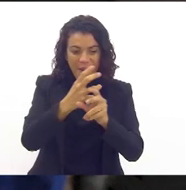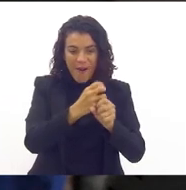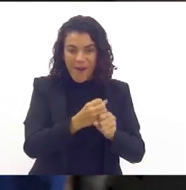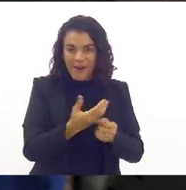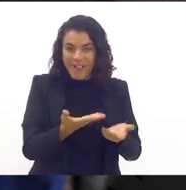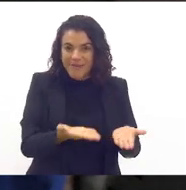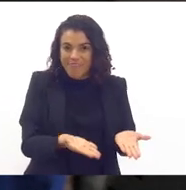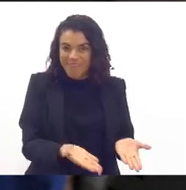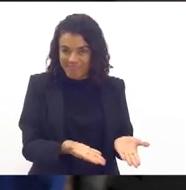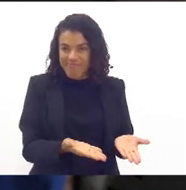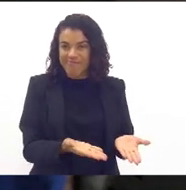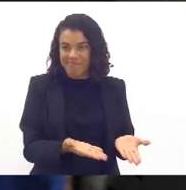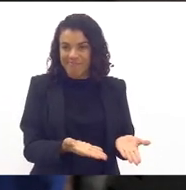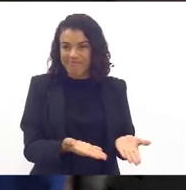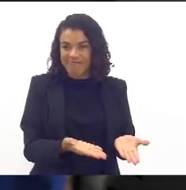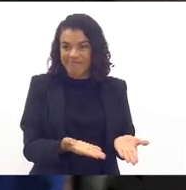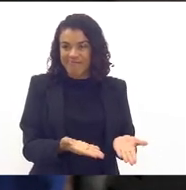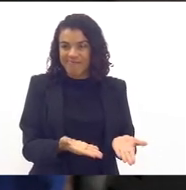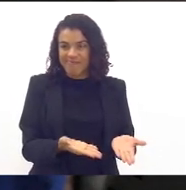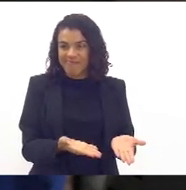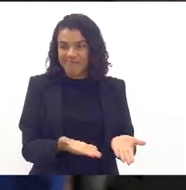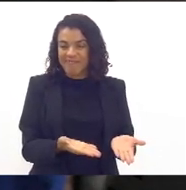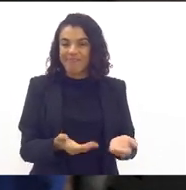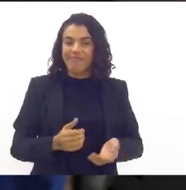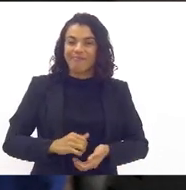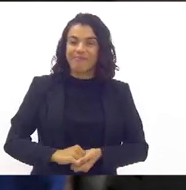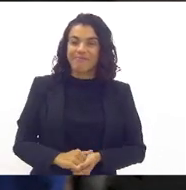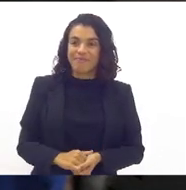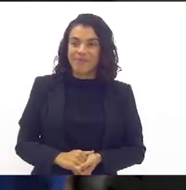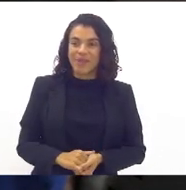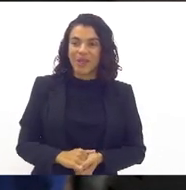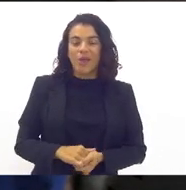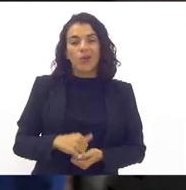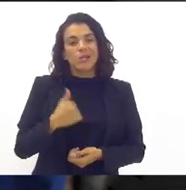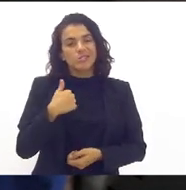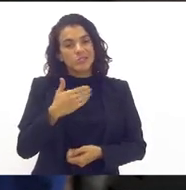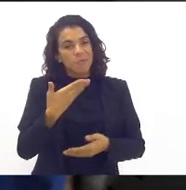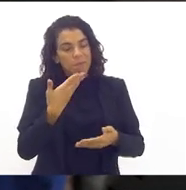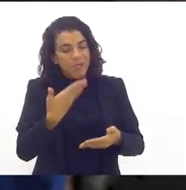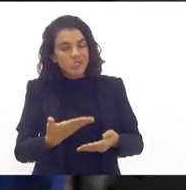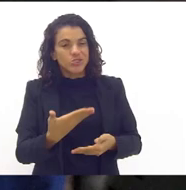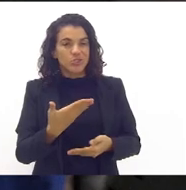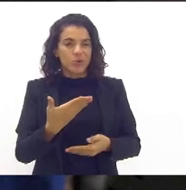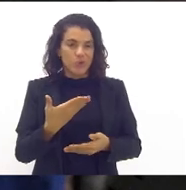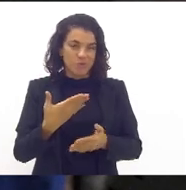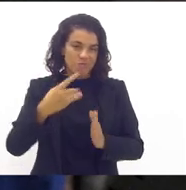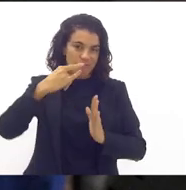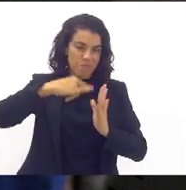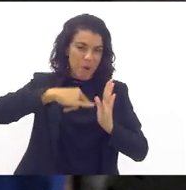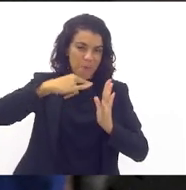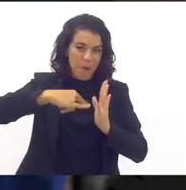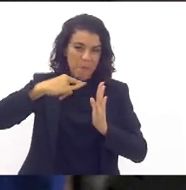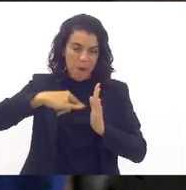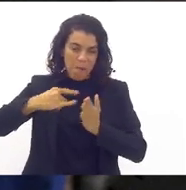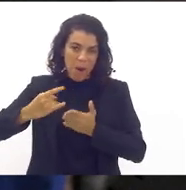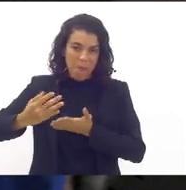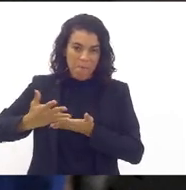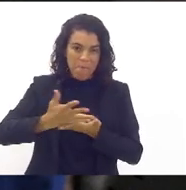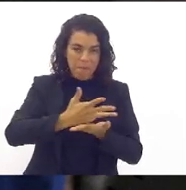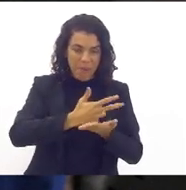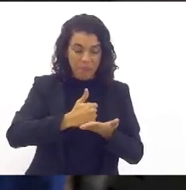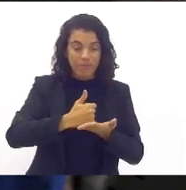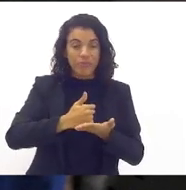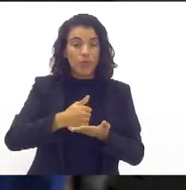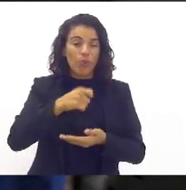vai ter no imposto de renda. Né? Quando a gente pediu aquelas contas lá atrás, a resposta não